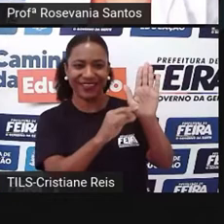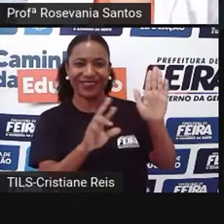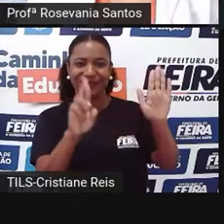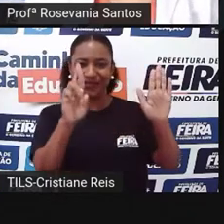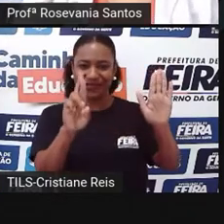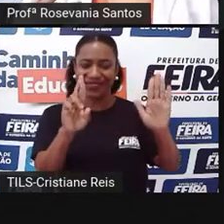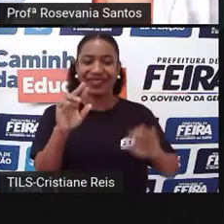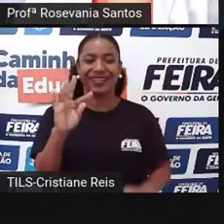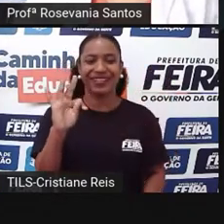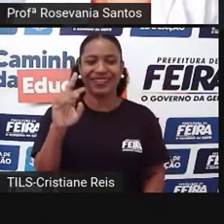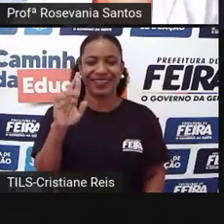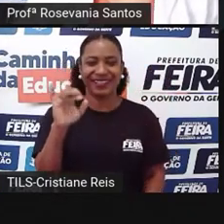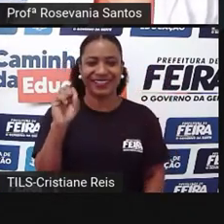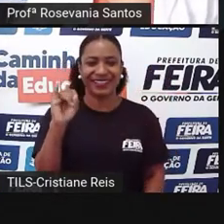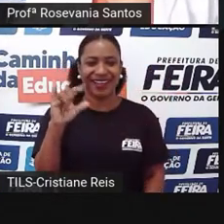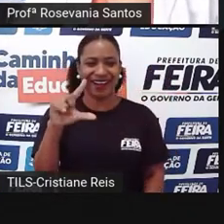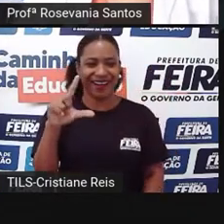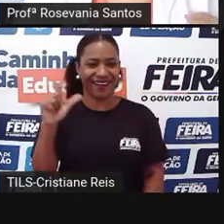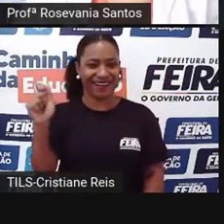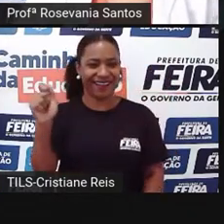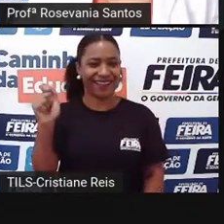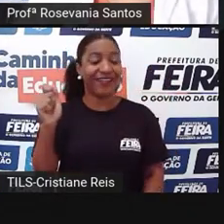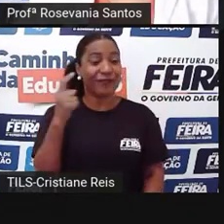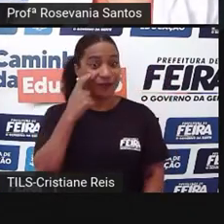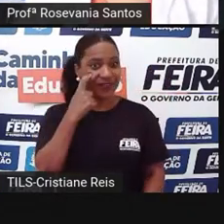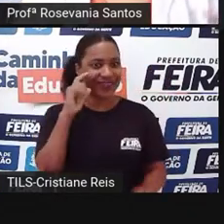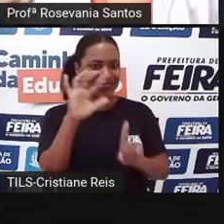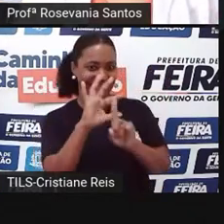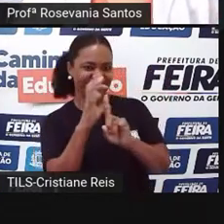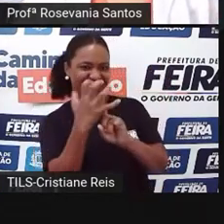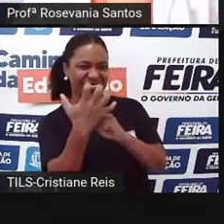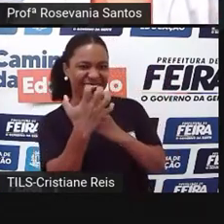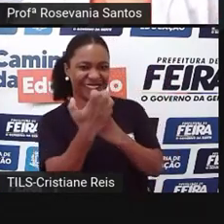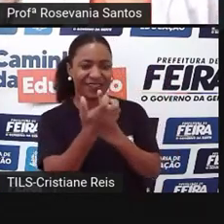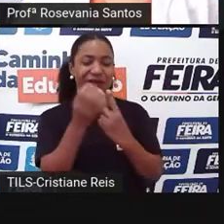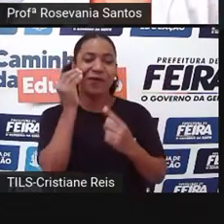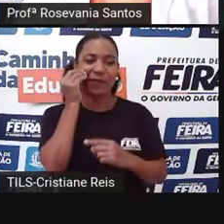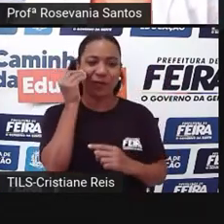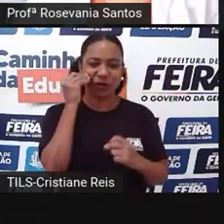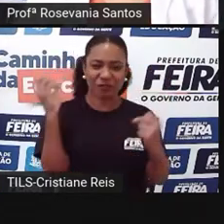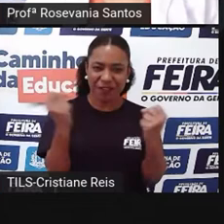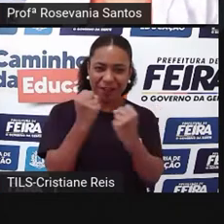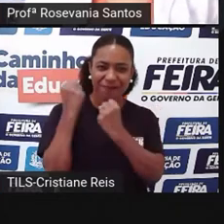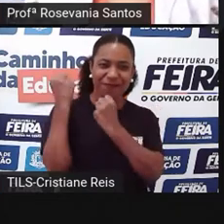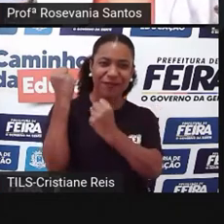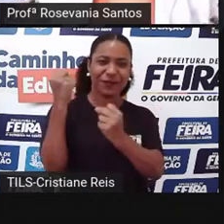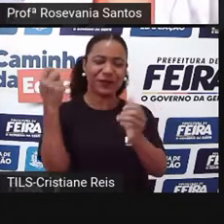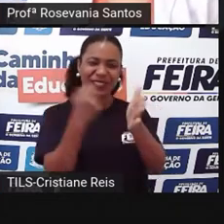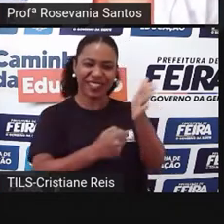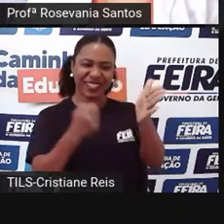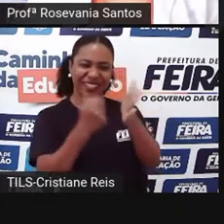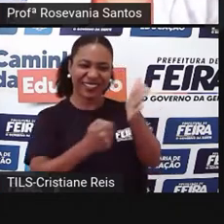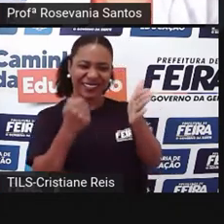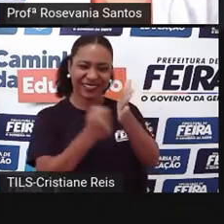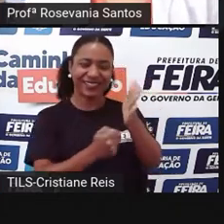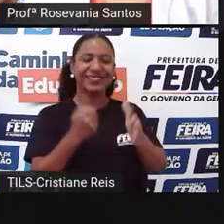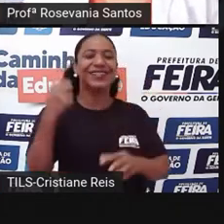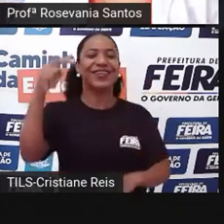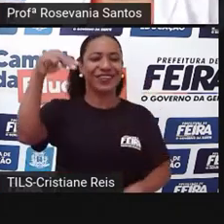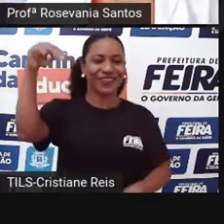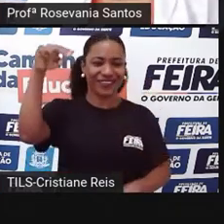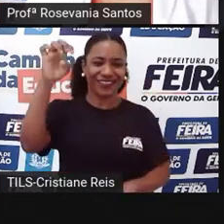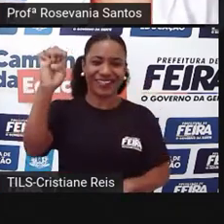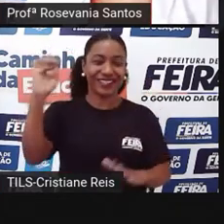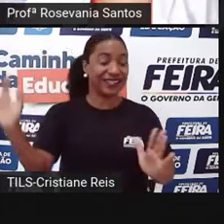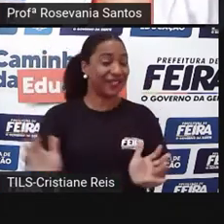a força, a resistência, resiliência, que também é tão característico do nosso nordeste, também do